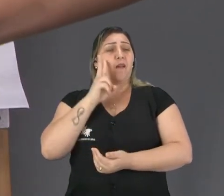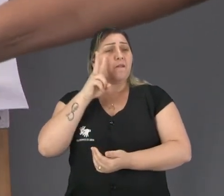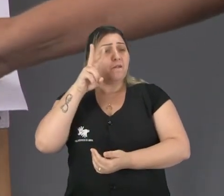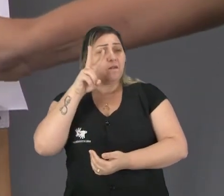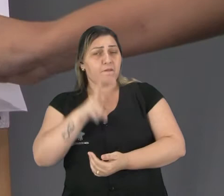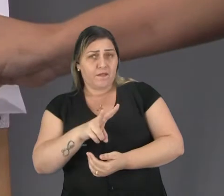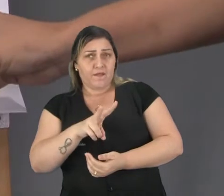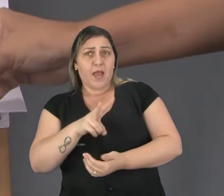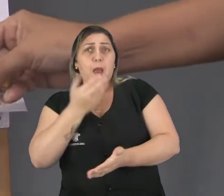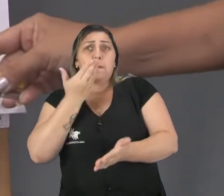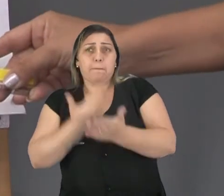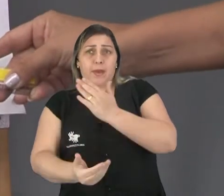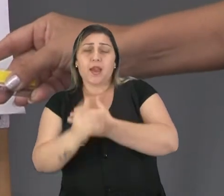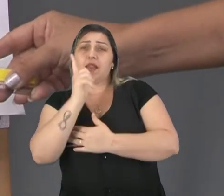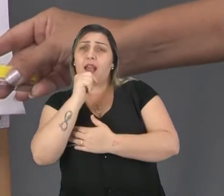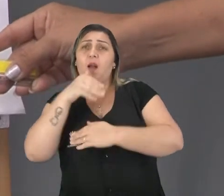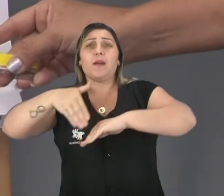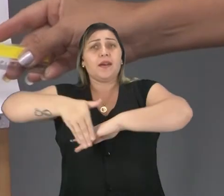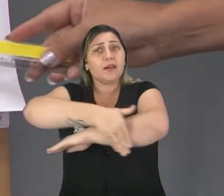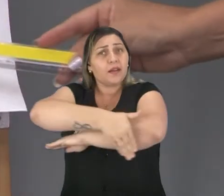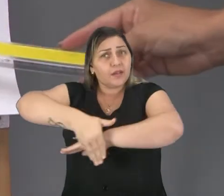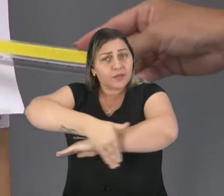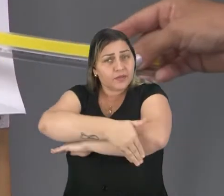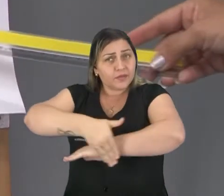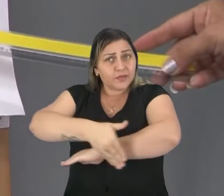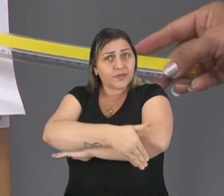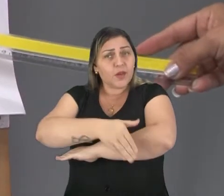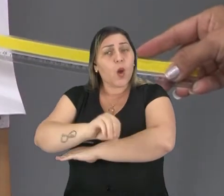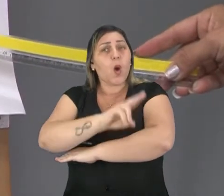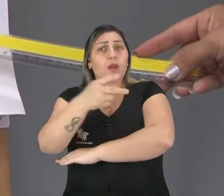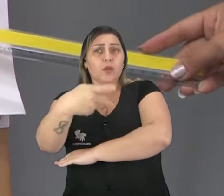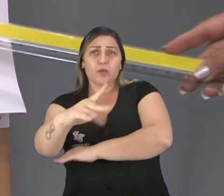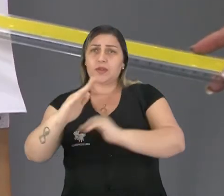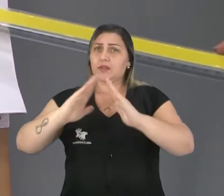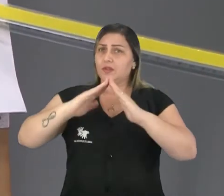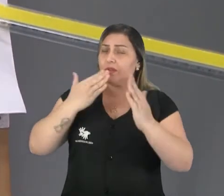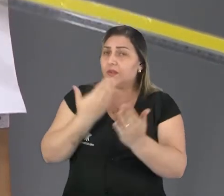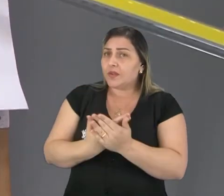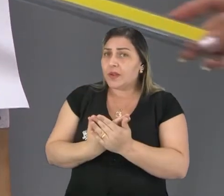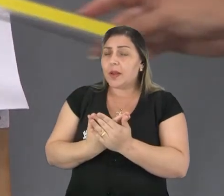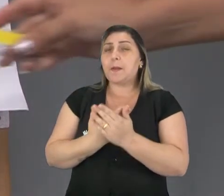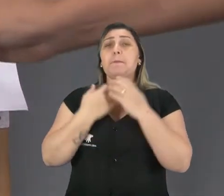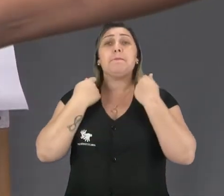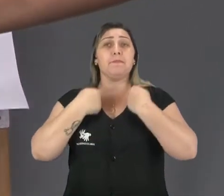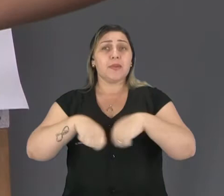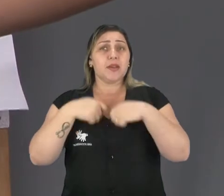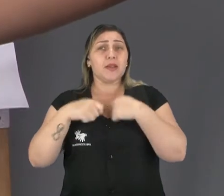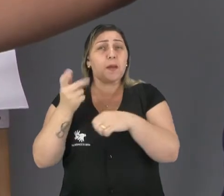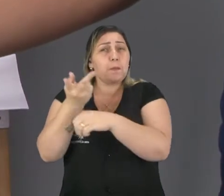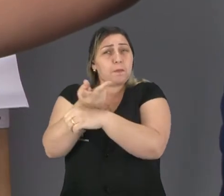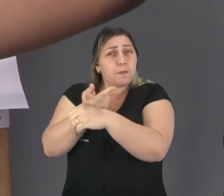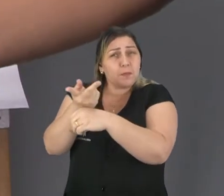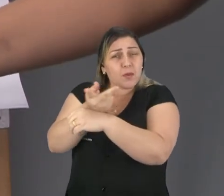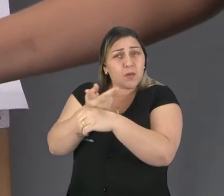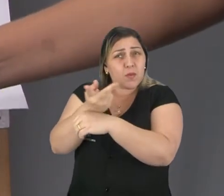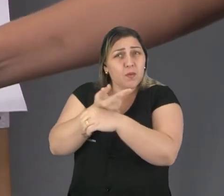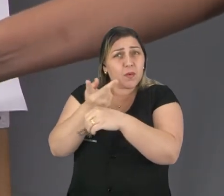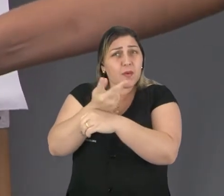Ao ver um vazamento na rua ou na sua escola, devemos